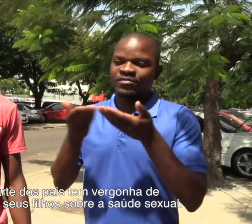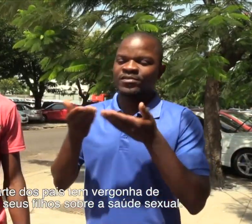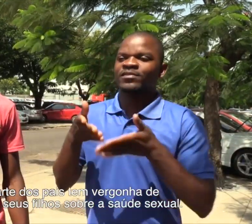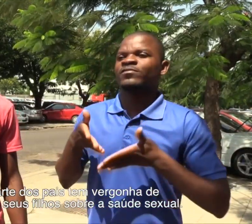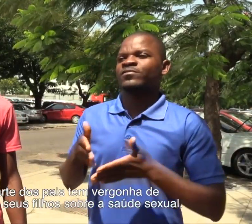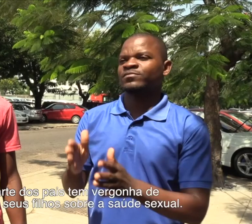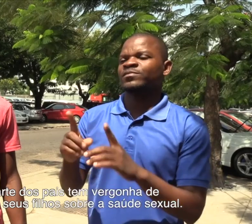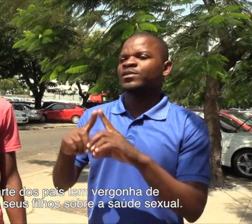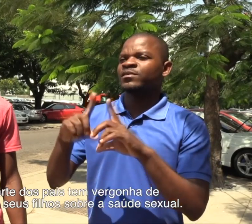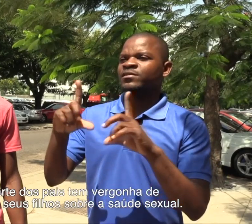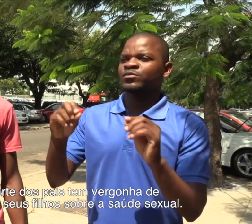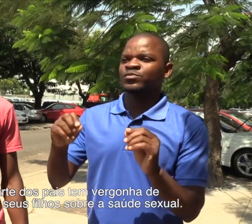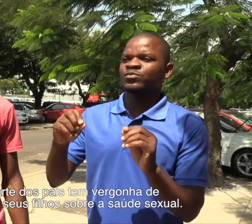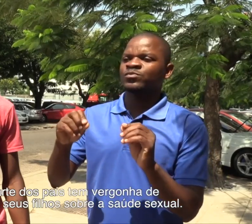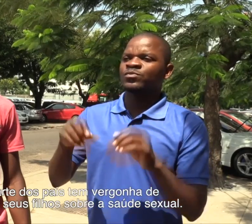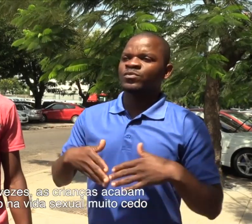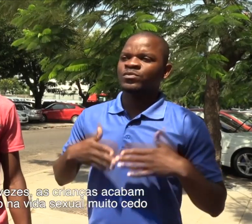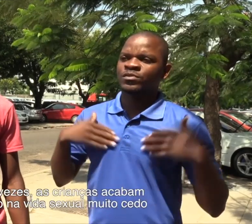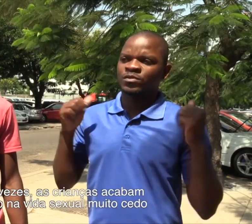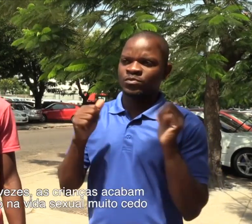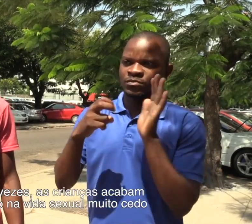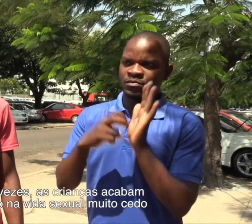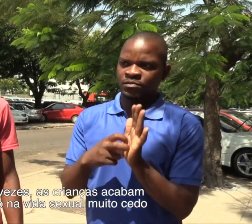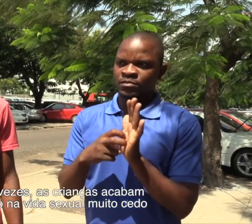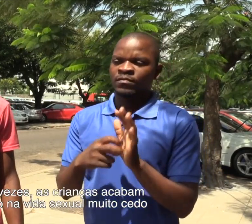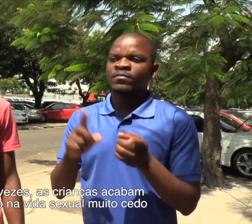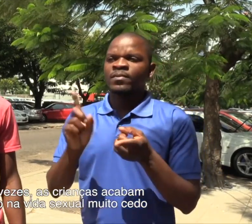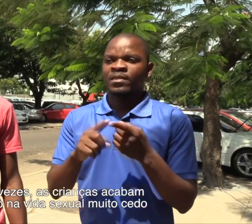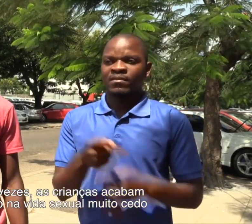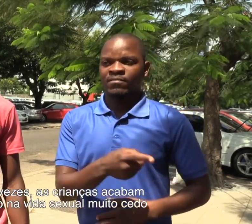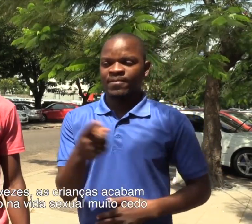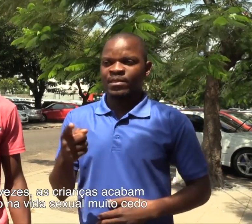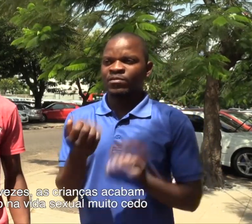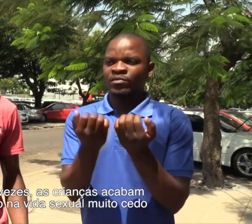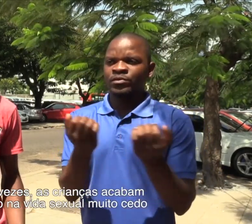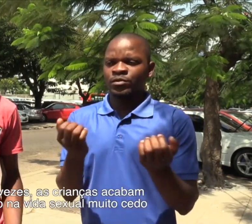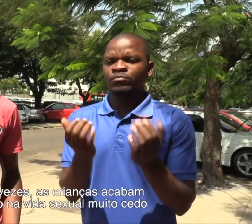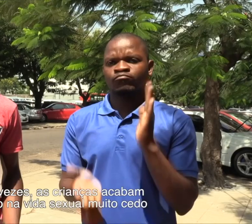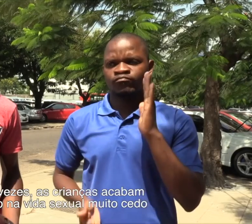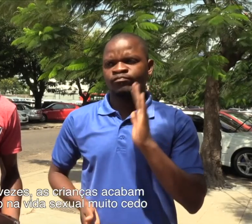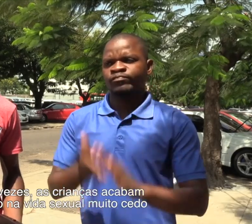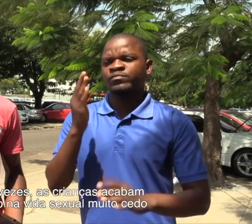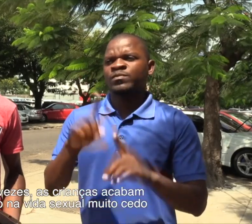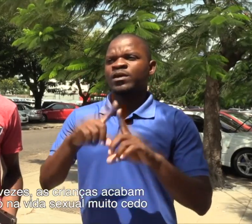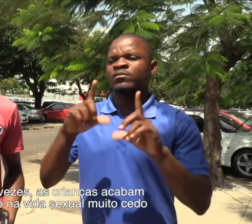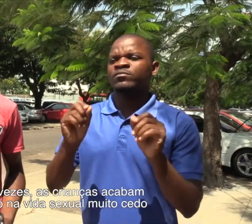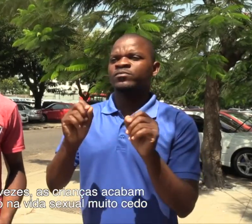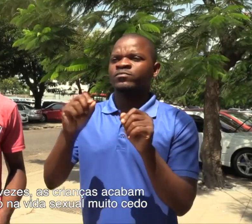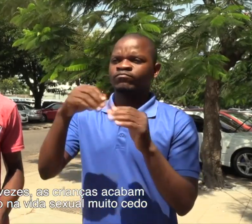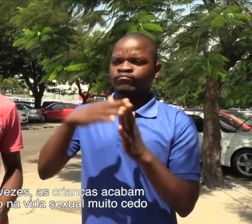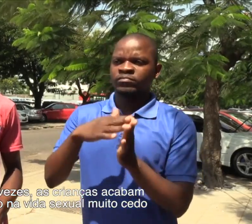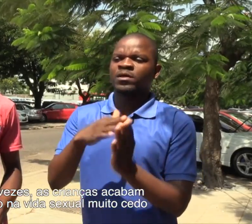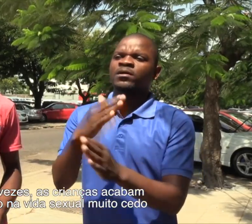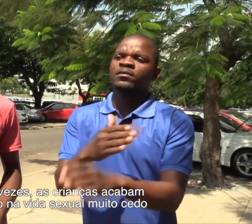filhos sobre a saúde sexual e muitas das vezes as crianças acabam entrando na vida sexual